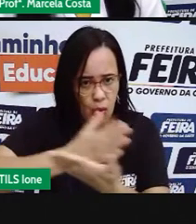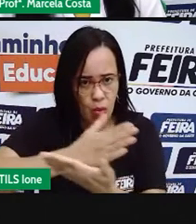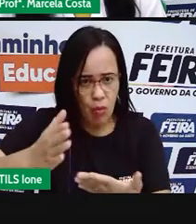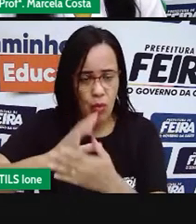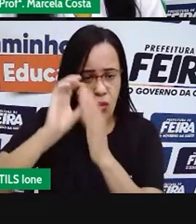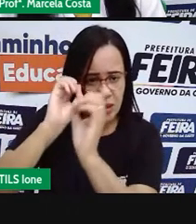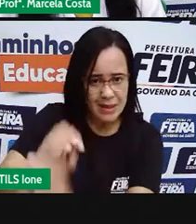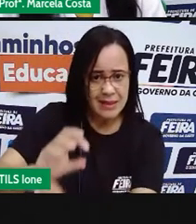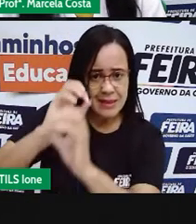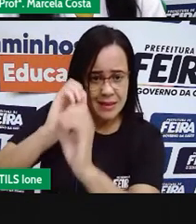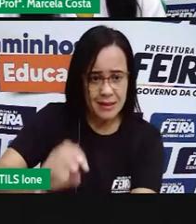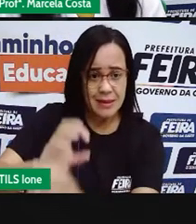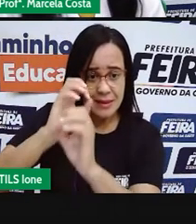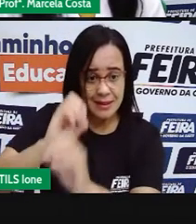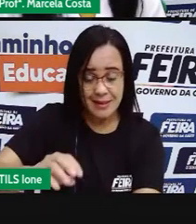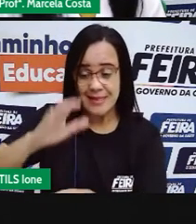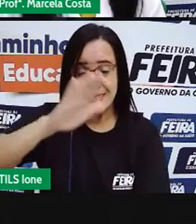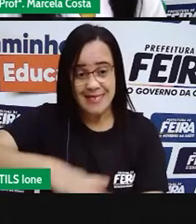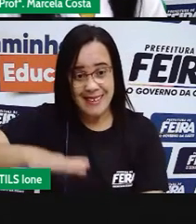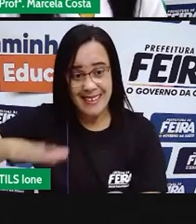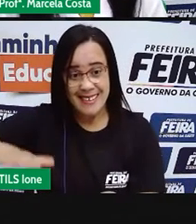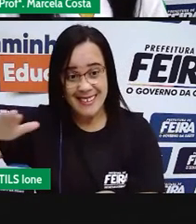pode compartilhar